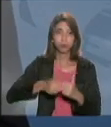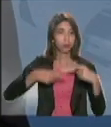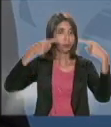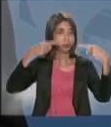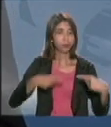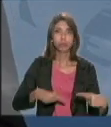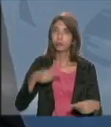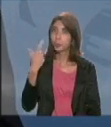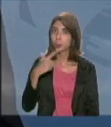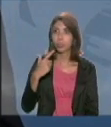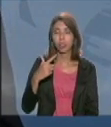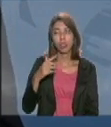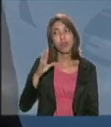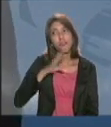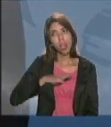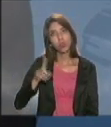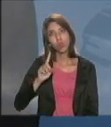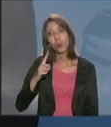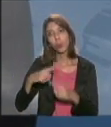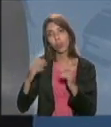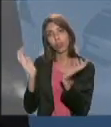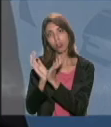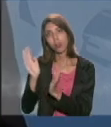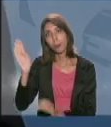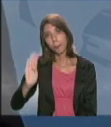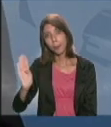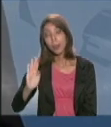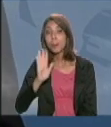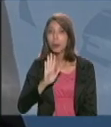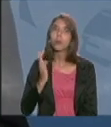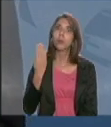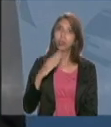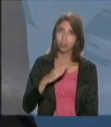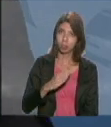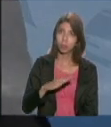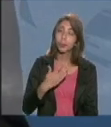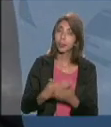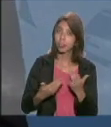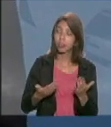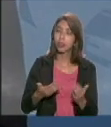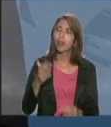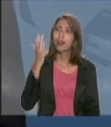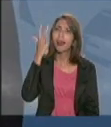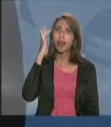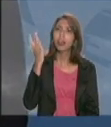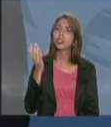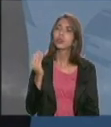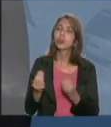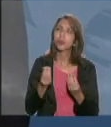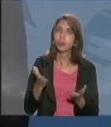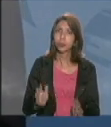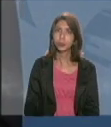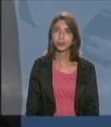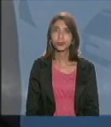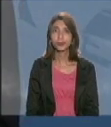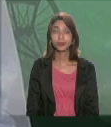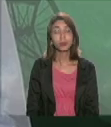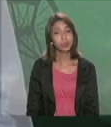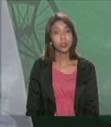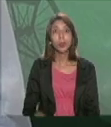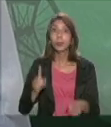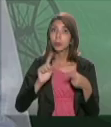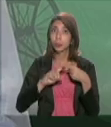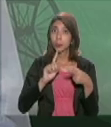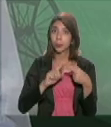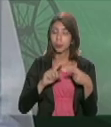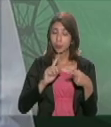como adversários, do caso o Vasco não, porque está na Série B, mas o Botafogo. Então, o que você acha dessa situação? Ô